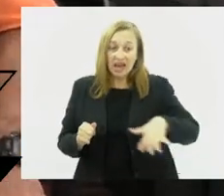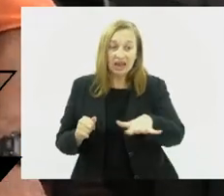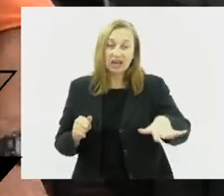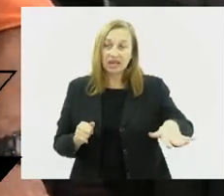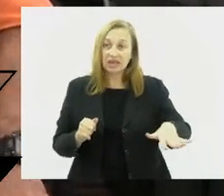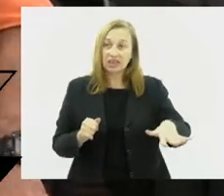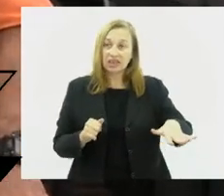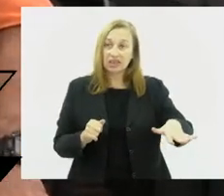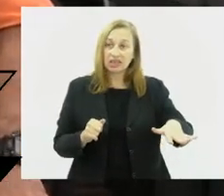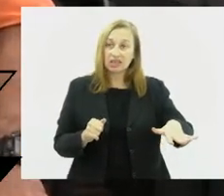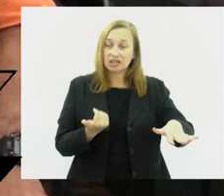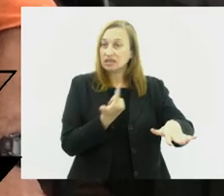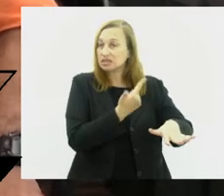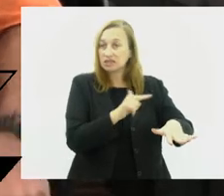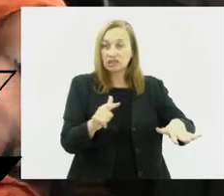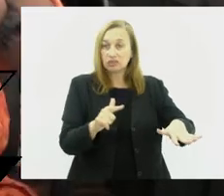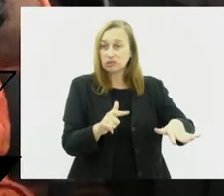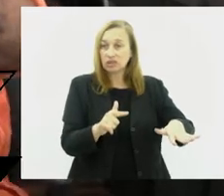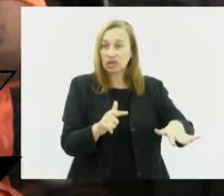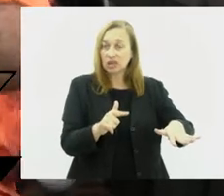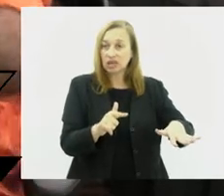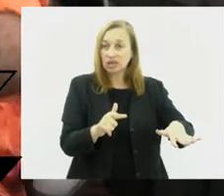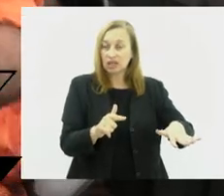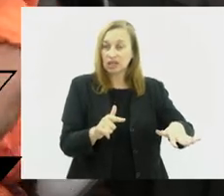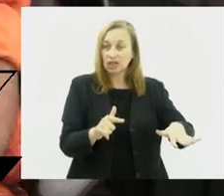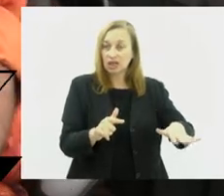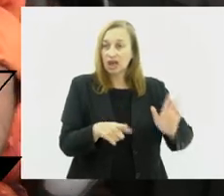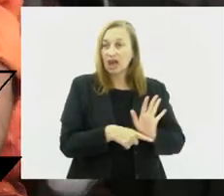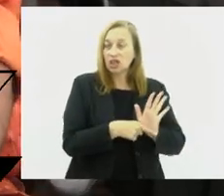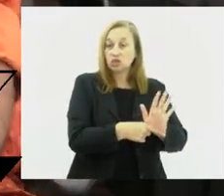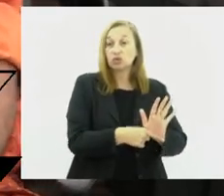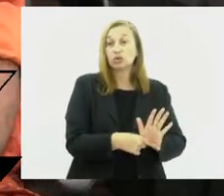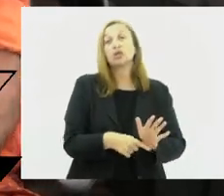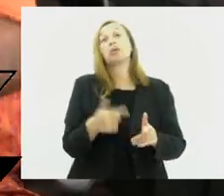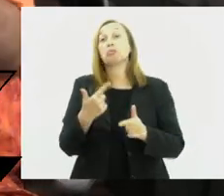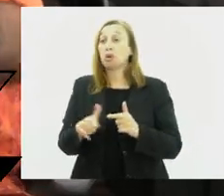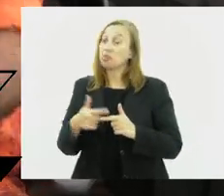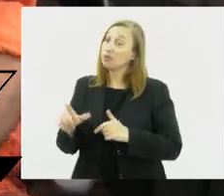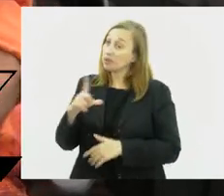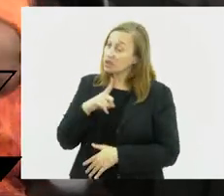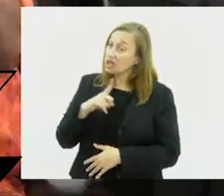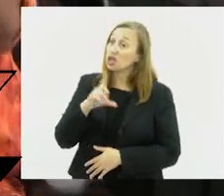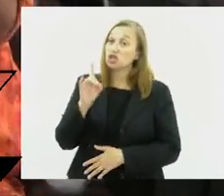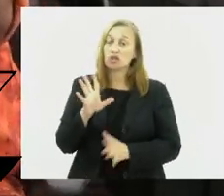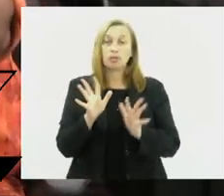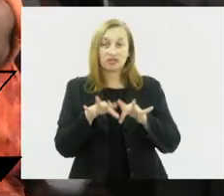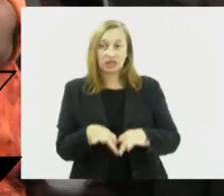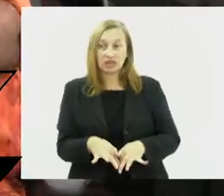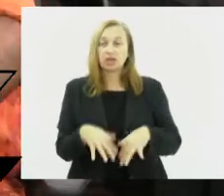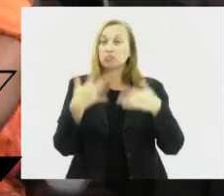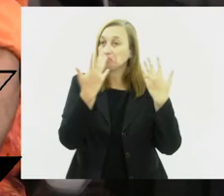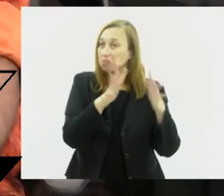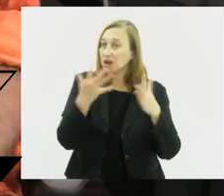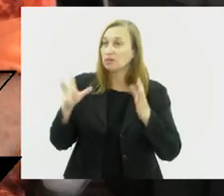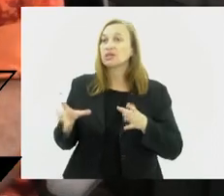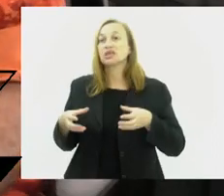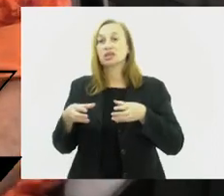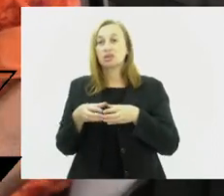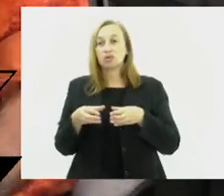tem esse problema. Então, só para finalizar, parabenizo a